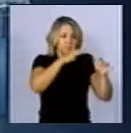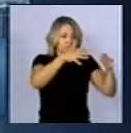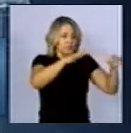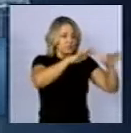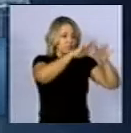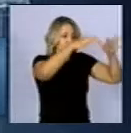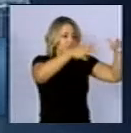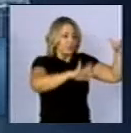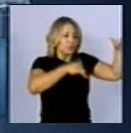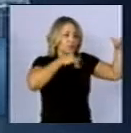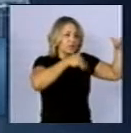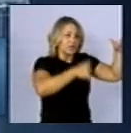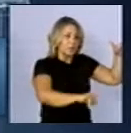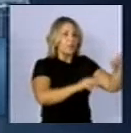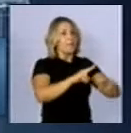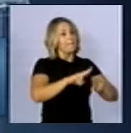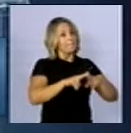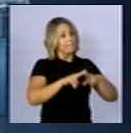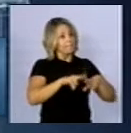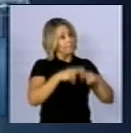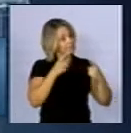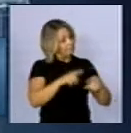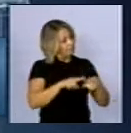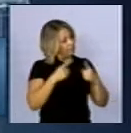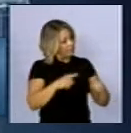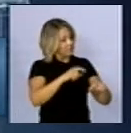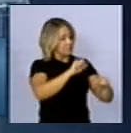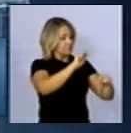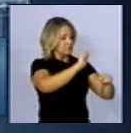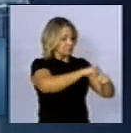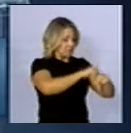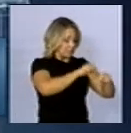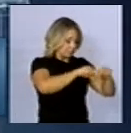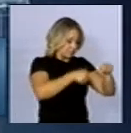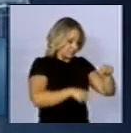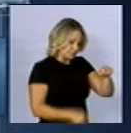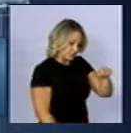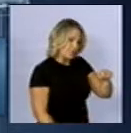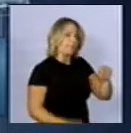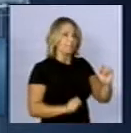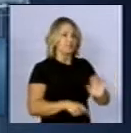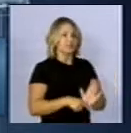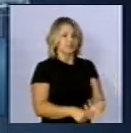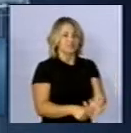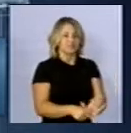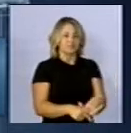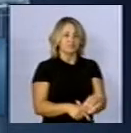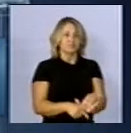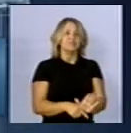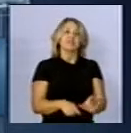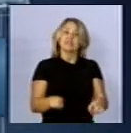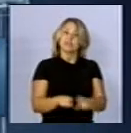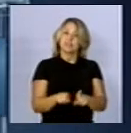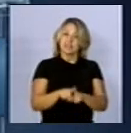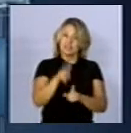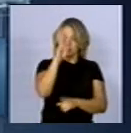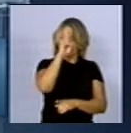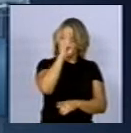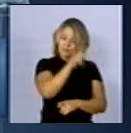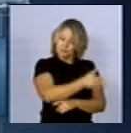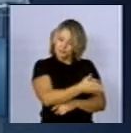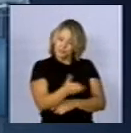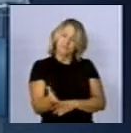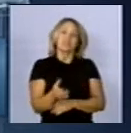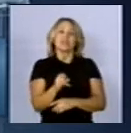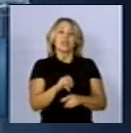enterramento tem essa característica Só lembrando cabe pontar que o enterramento por e